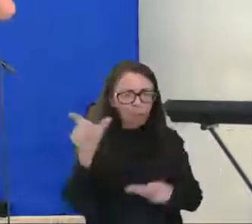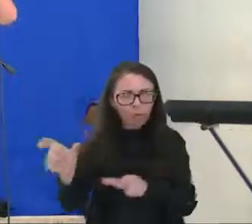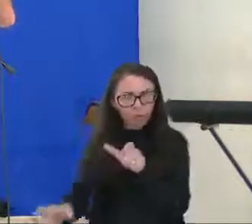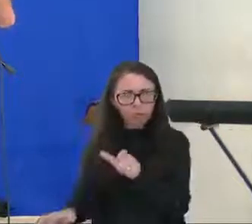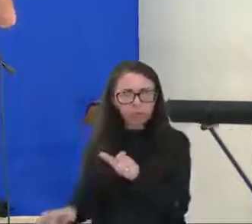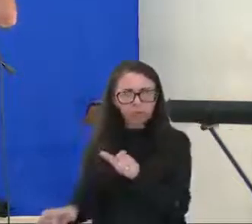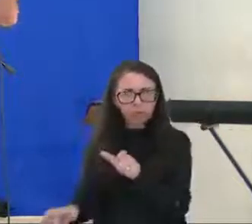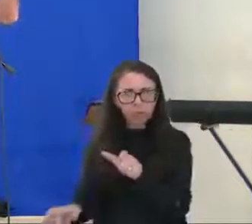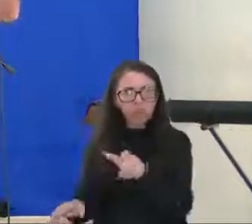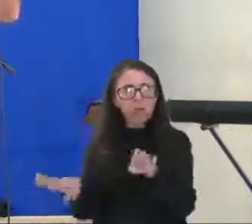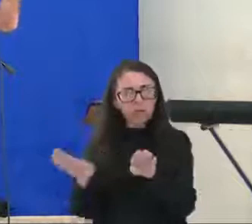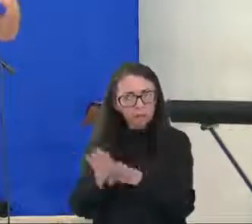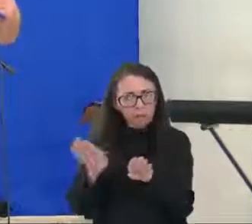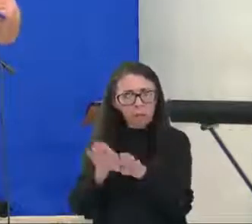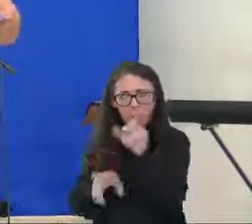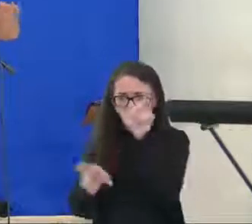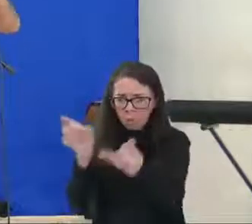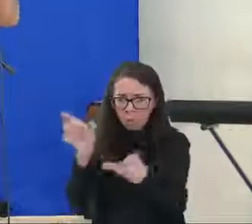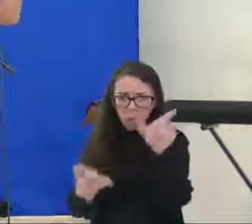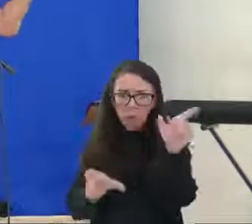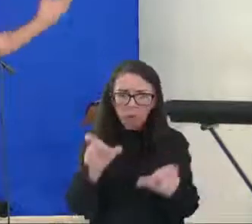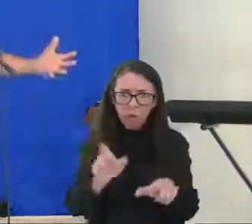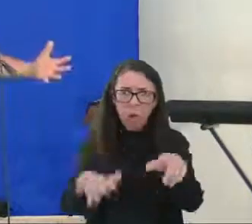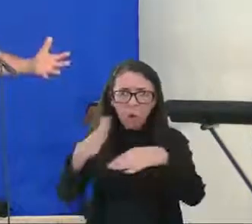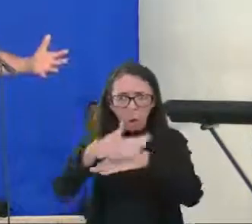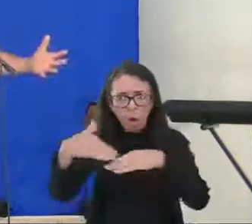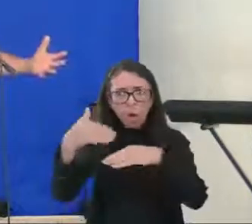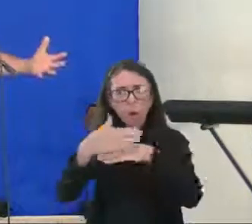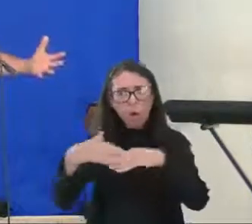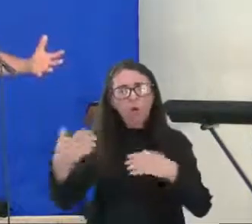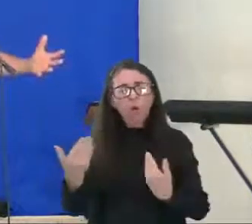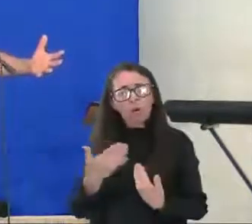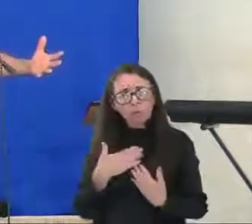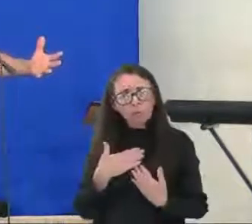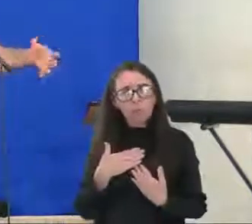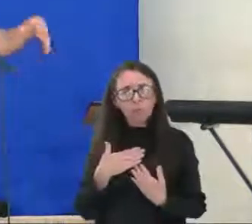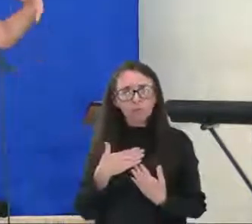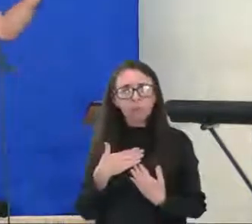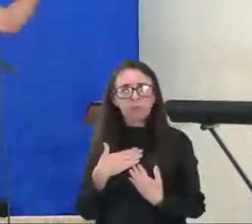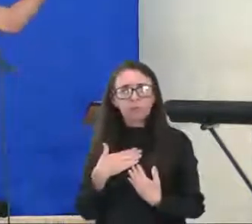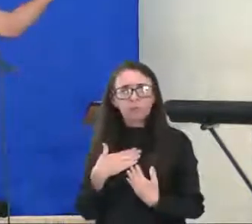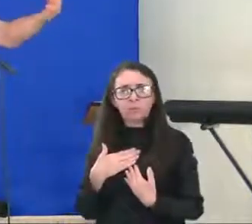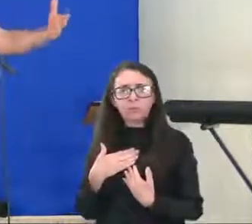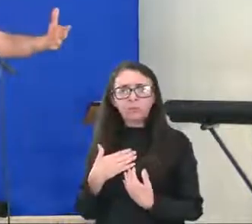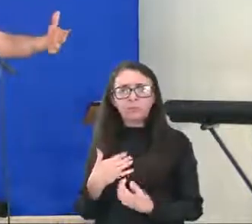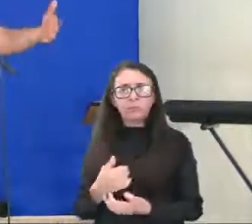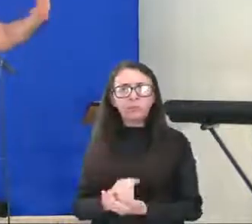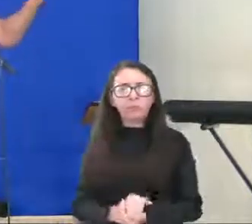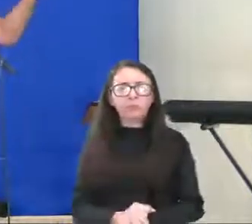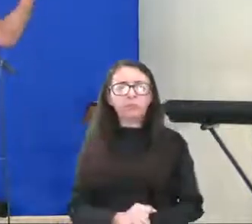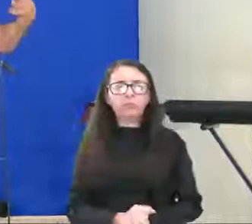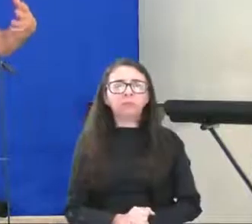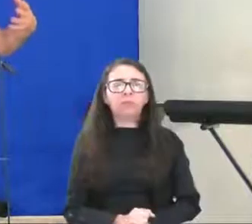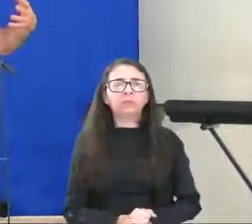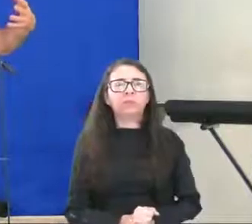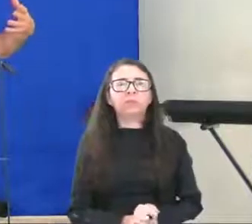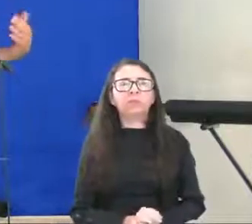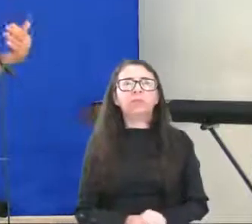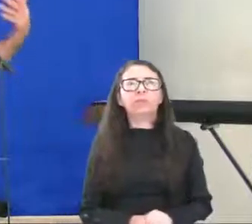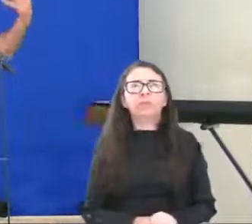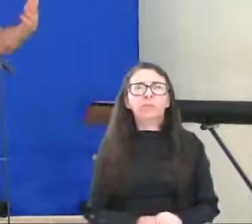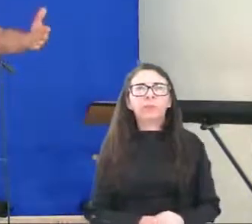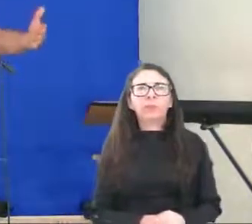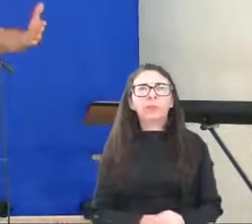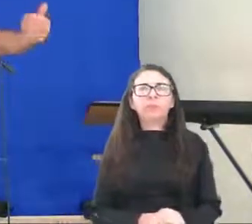Se você está passando por uma dificuldade e tem um corpo de Cristo, os irmãos que estão reunidos aqui, que pode te ajudar, você